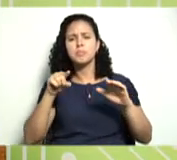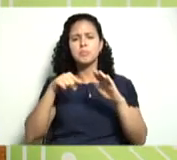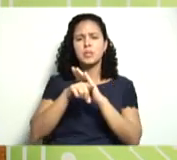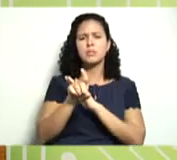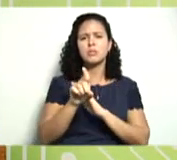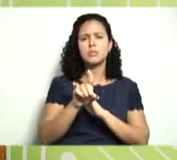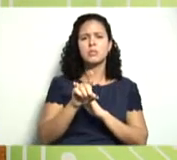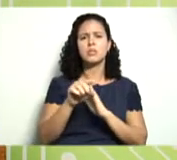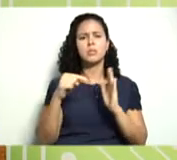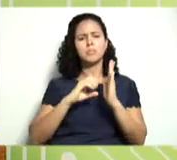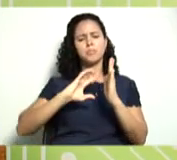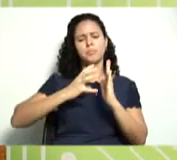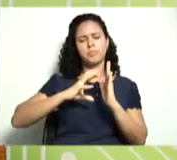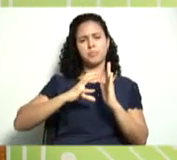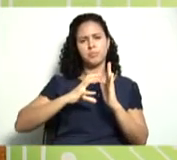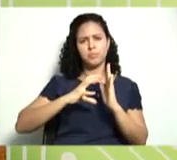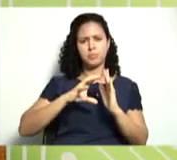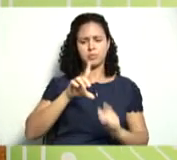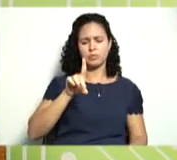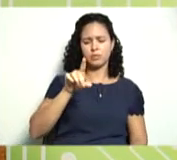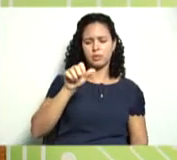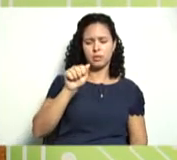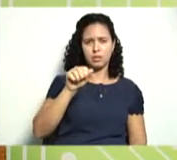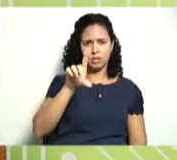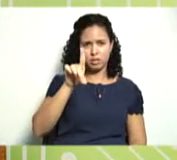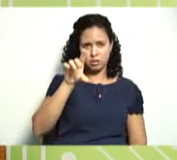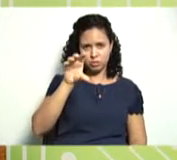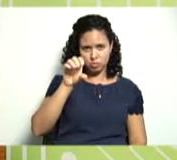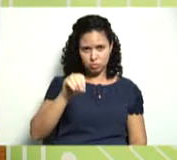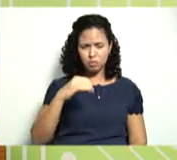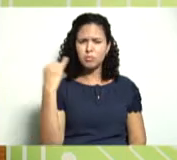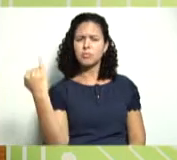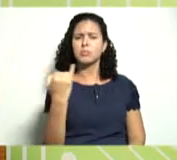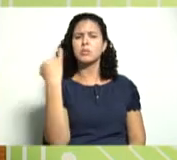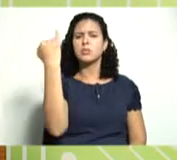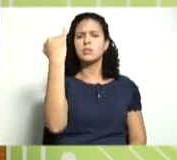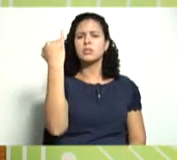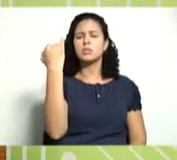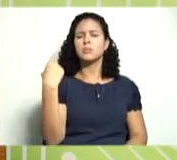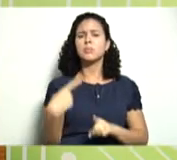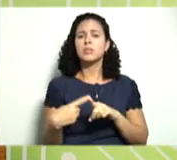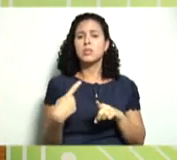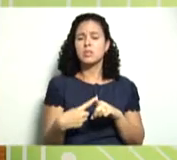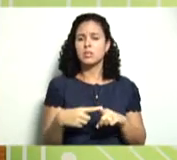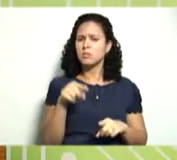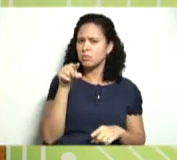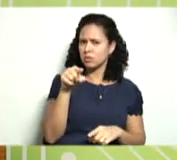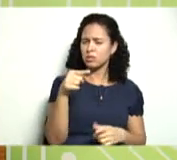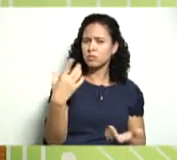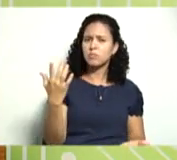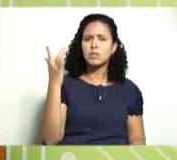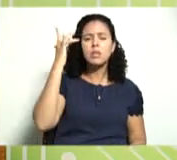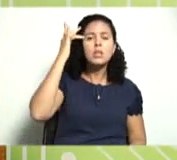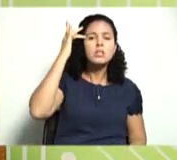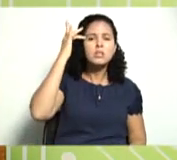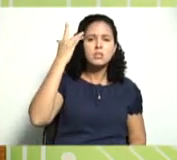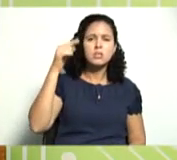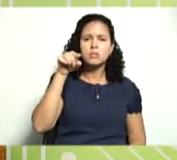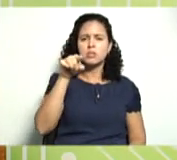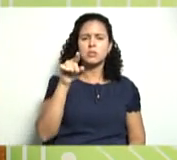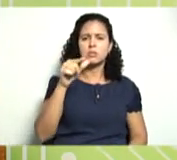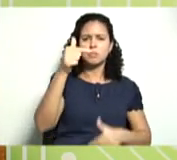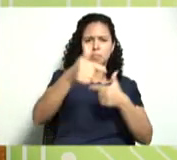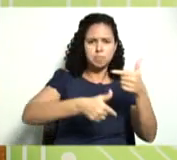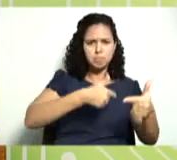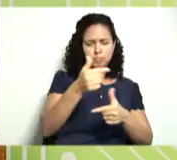de um dado pra você qual a importância desse dado pra quando você tiver uma empresa quando você tiver